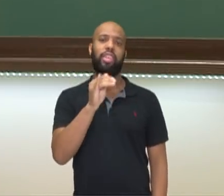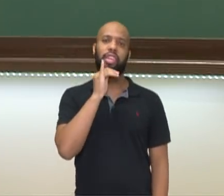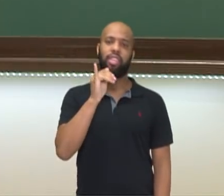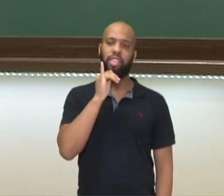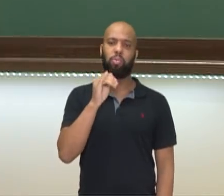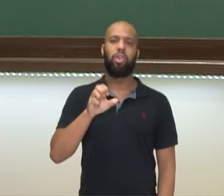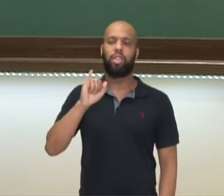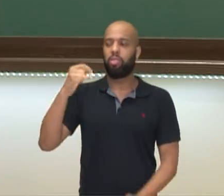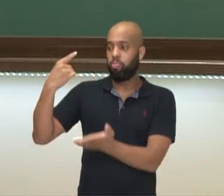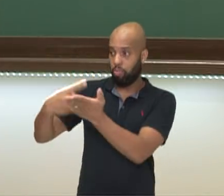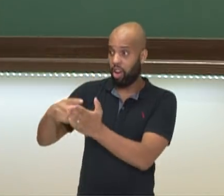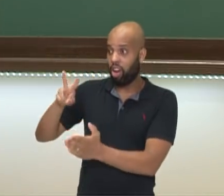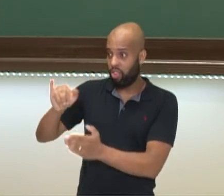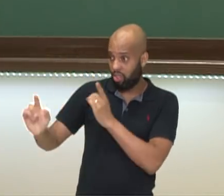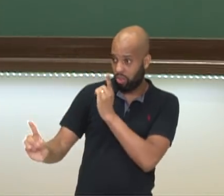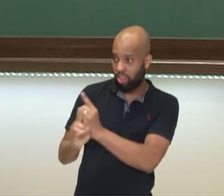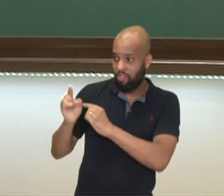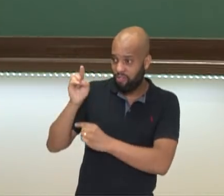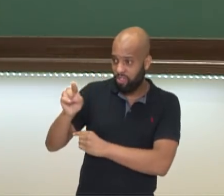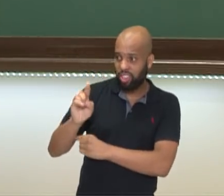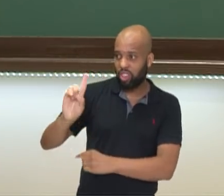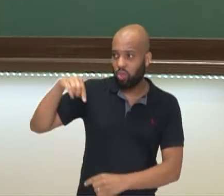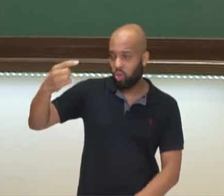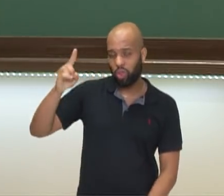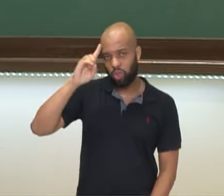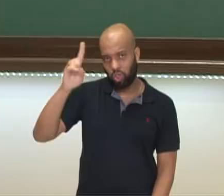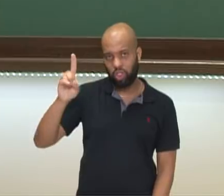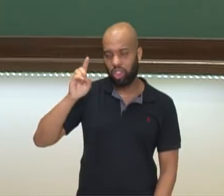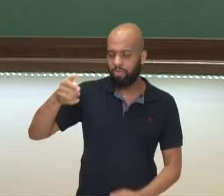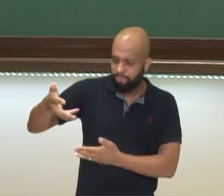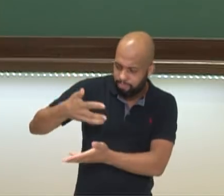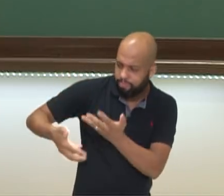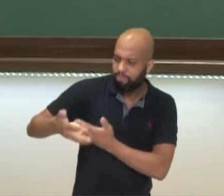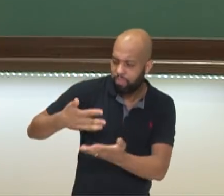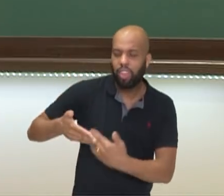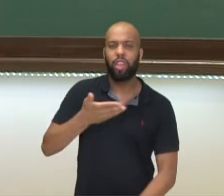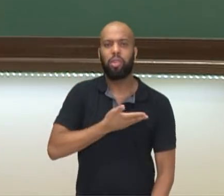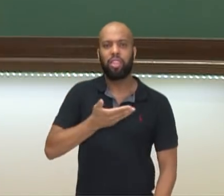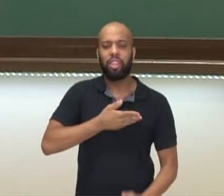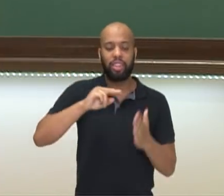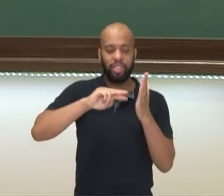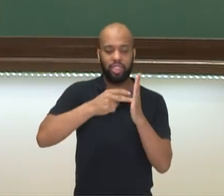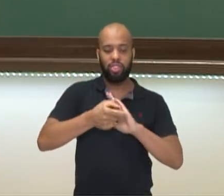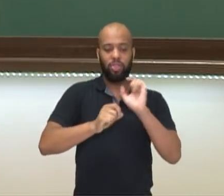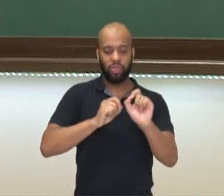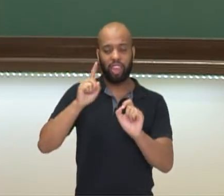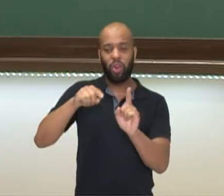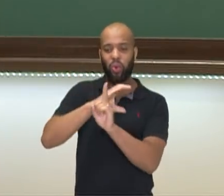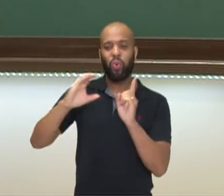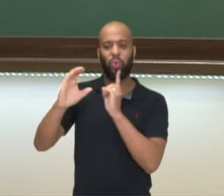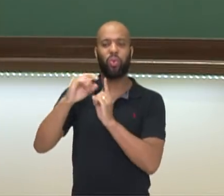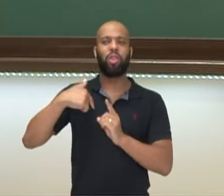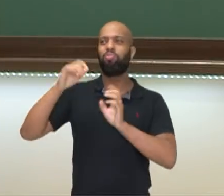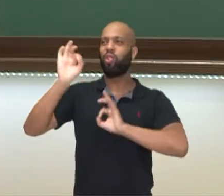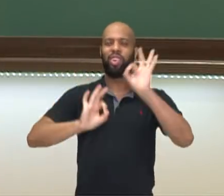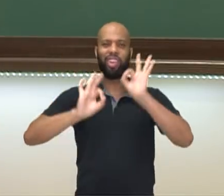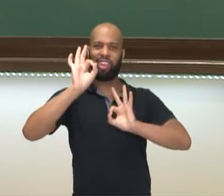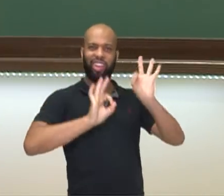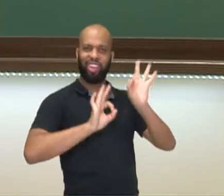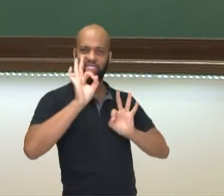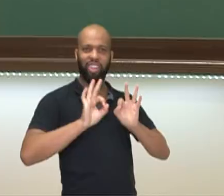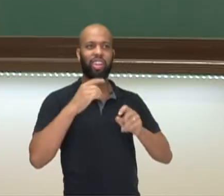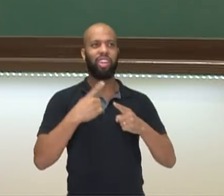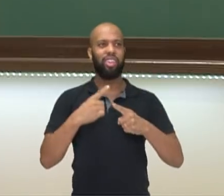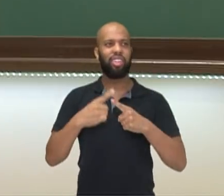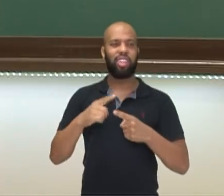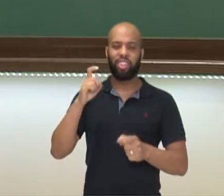vamos encontrar com aquela pessoa que nós cativamos e temos amizade, isso vira um ritual. Eu me preparo para o ritual, e aquela hora